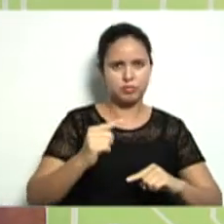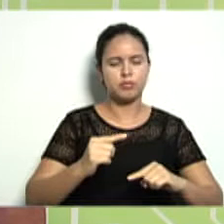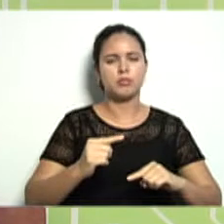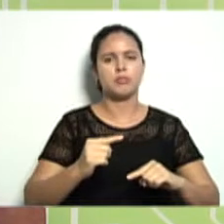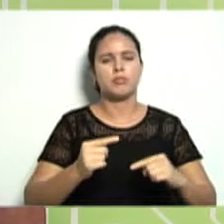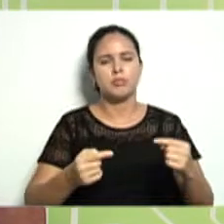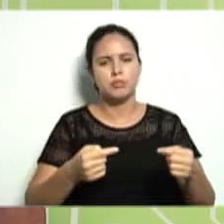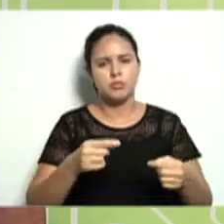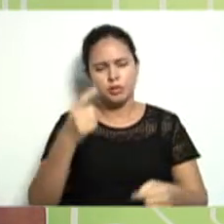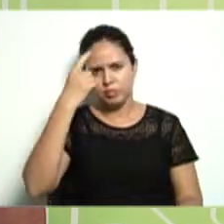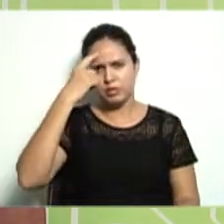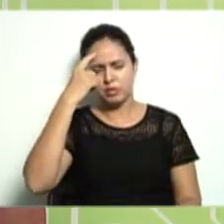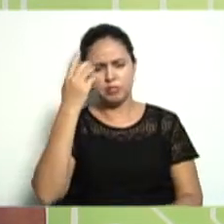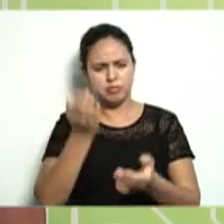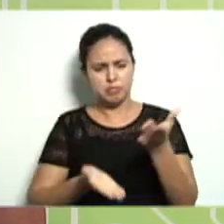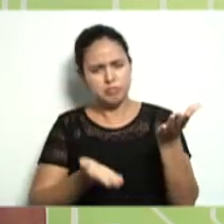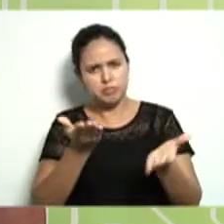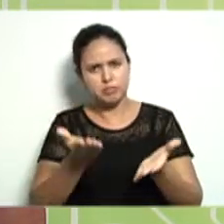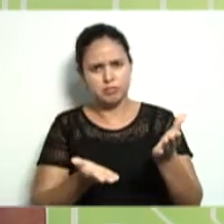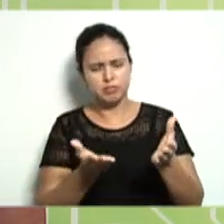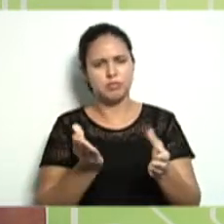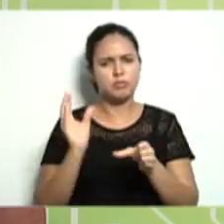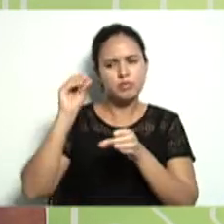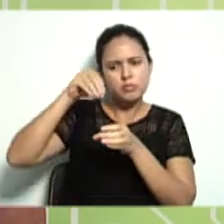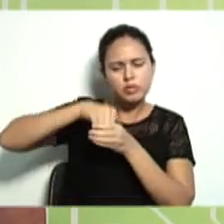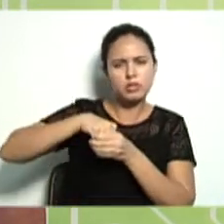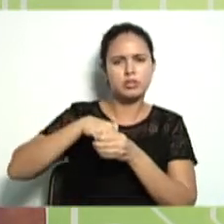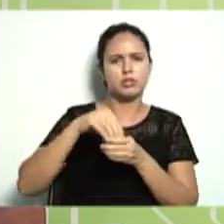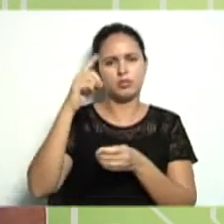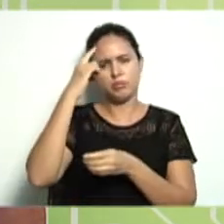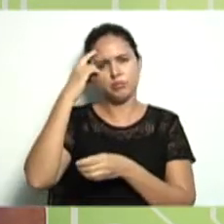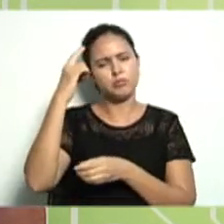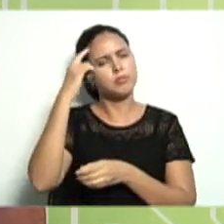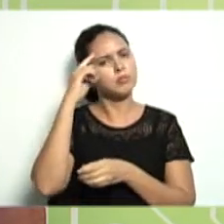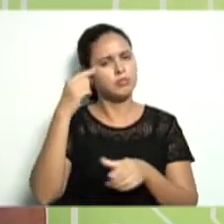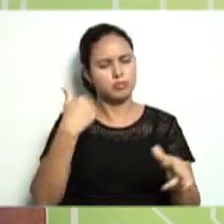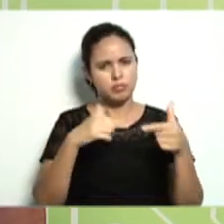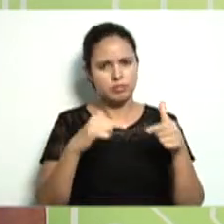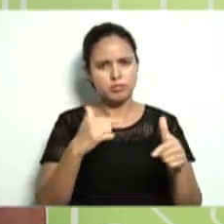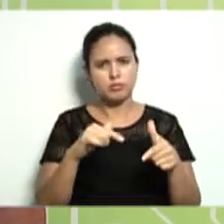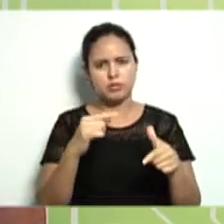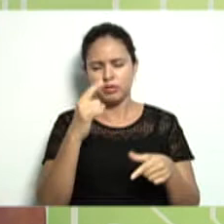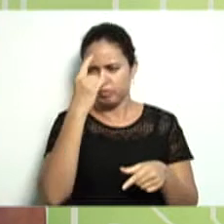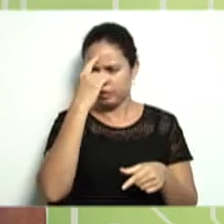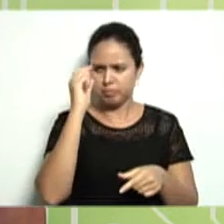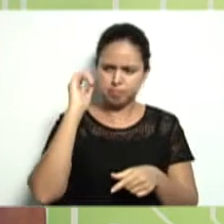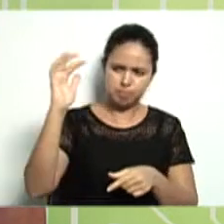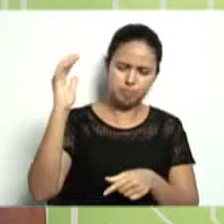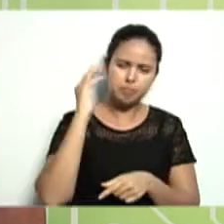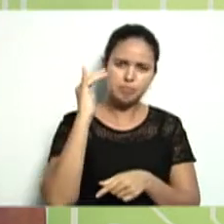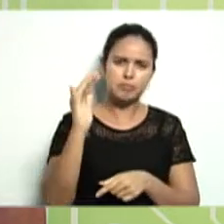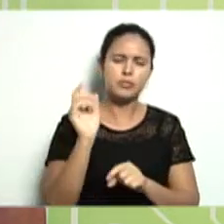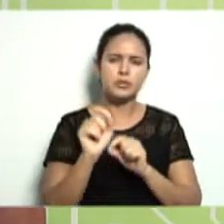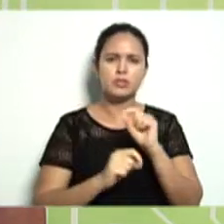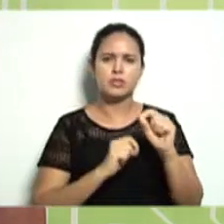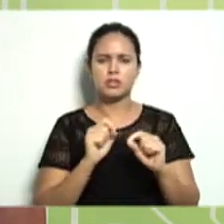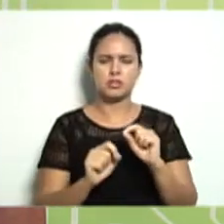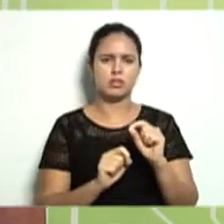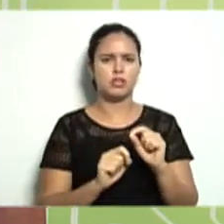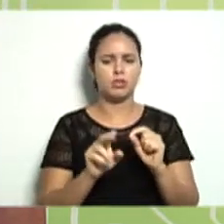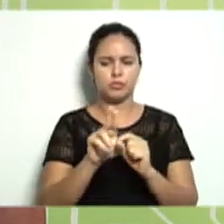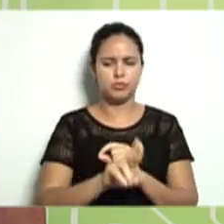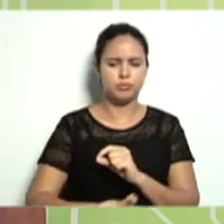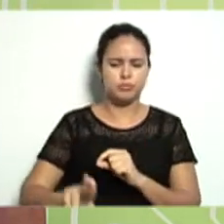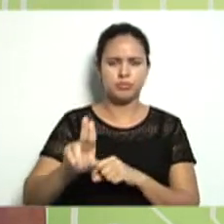pensamento sustentável esteja enraizado nas nossas ações, para que a gente pense aí em utilizar